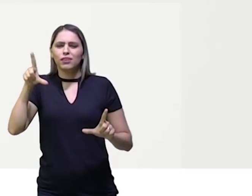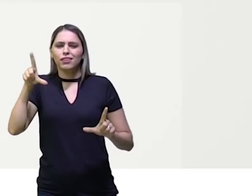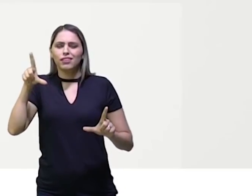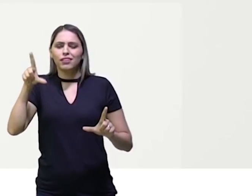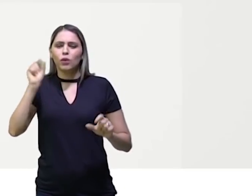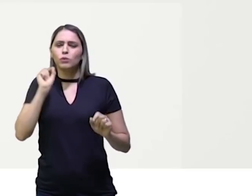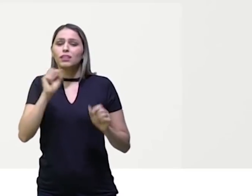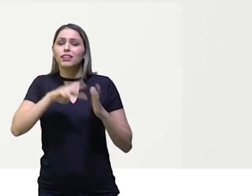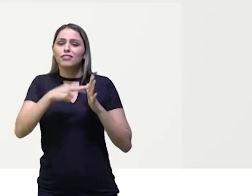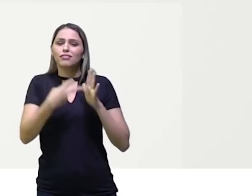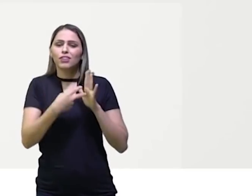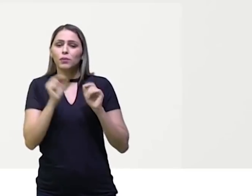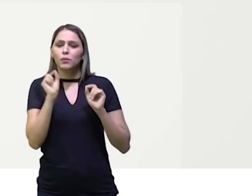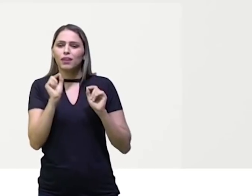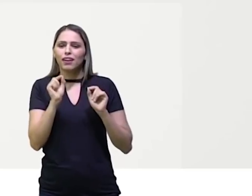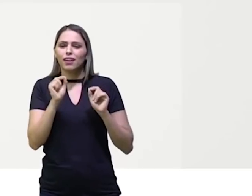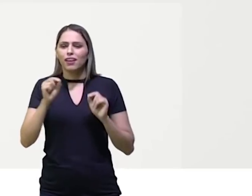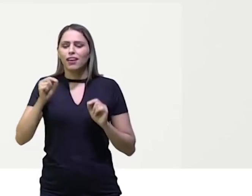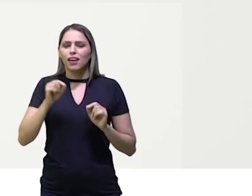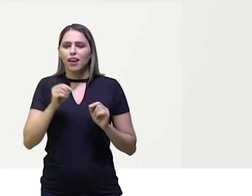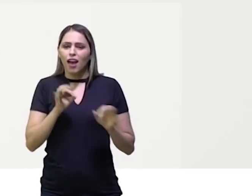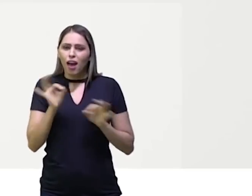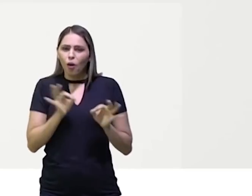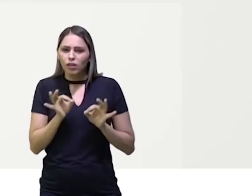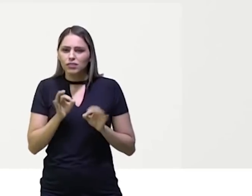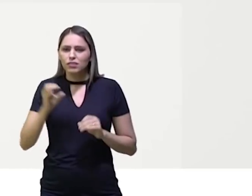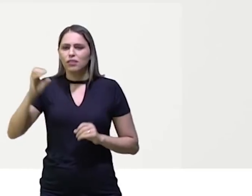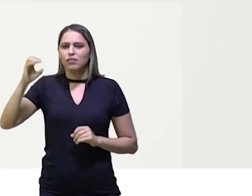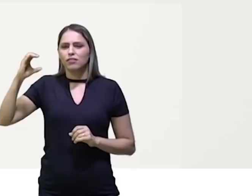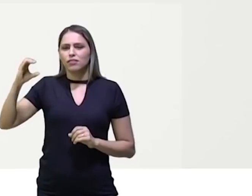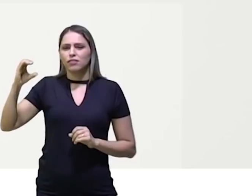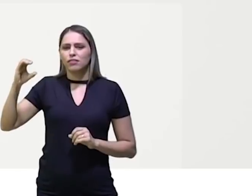ordem crescente. Por exemplo,